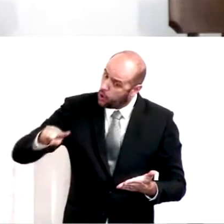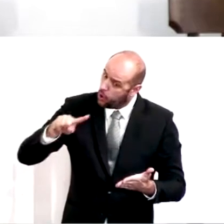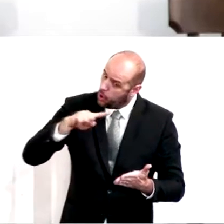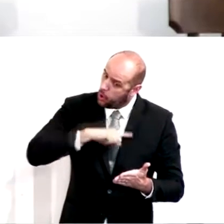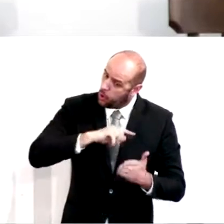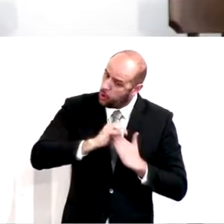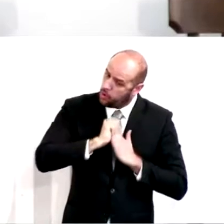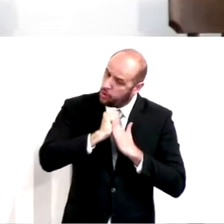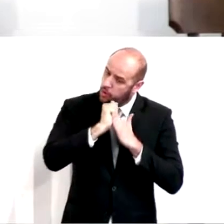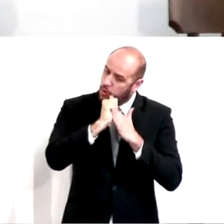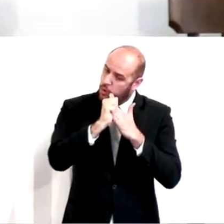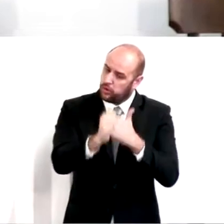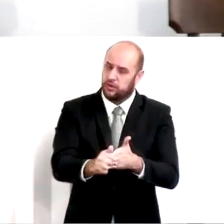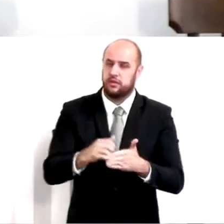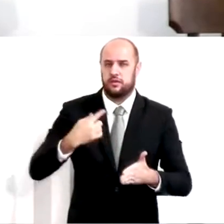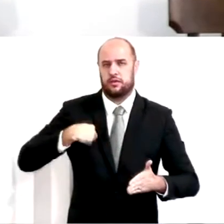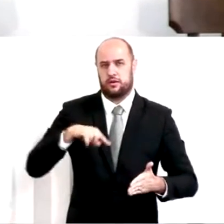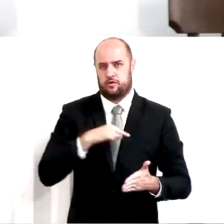conduz em triunfo.